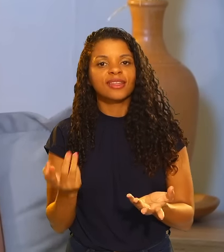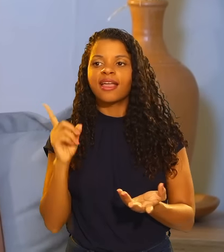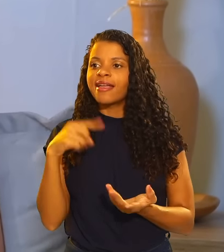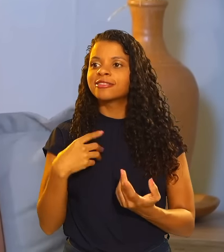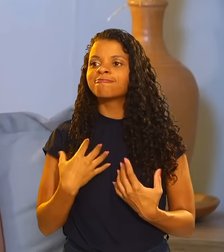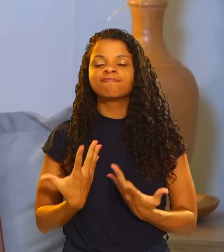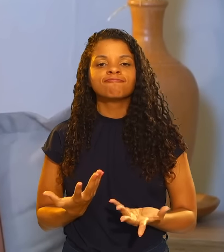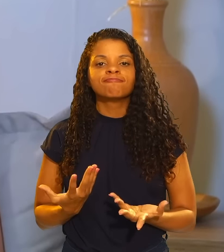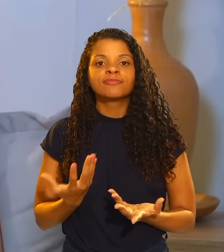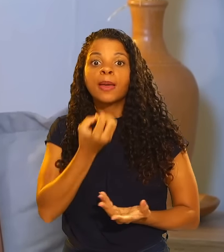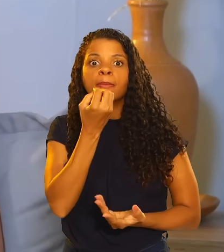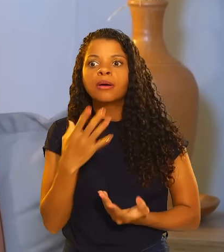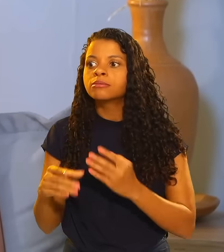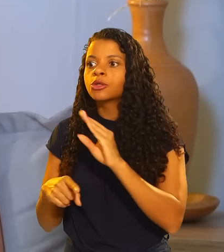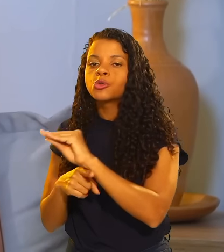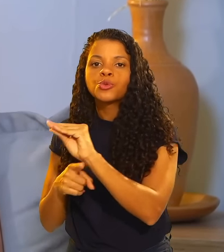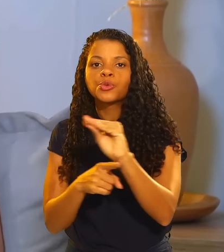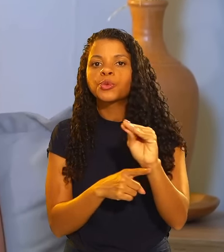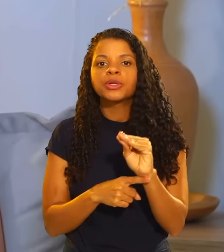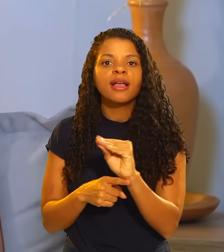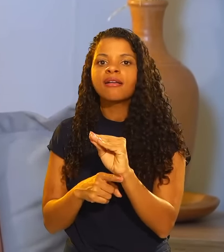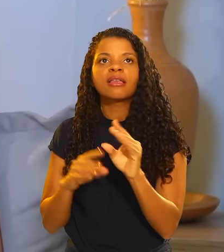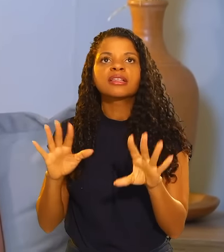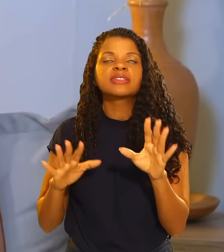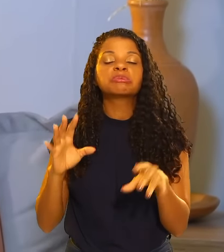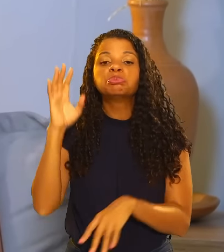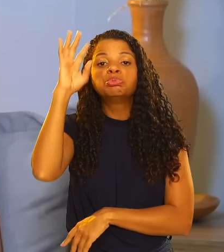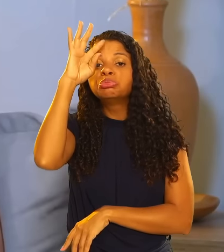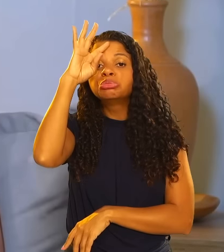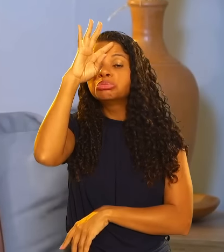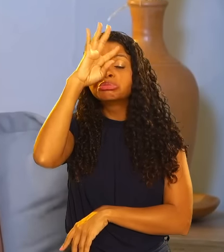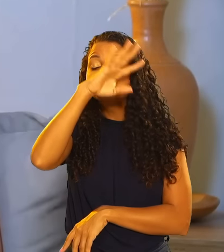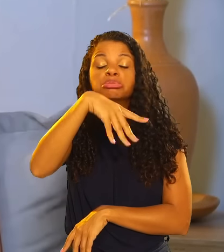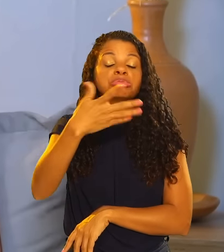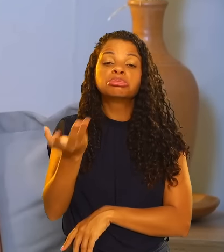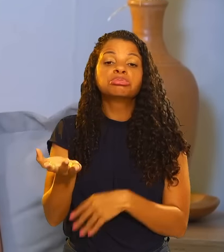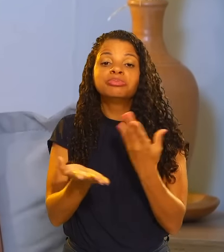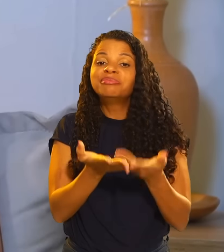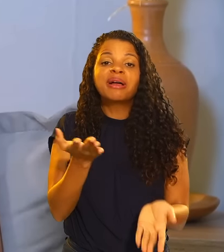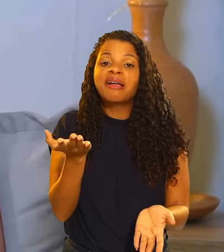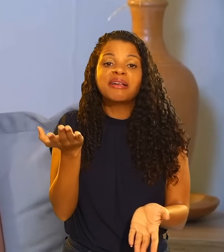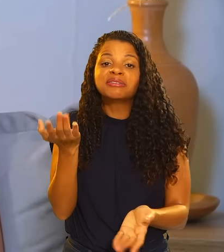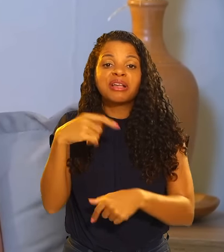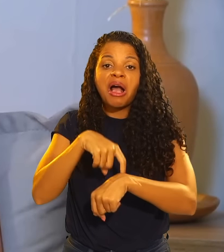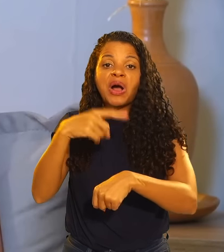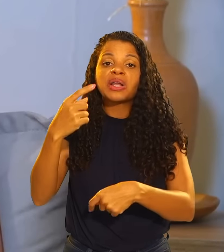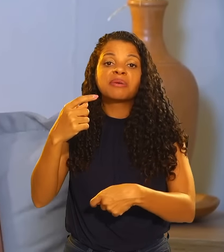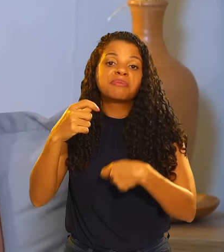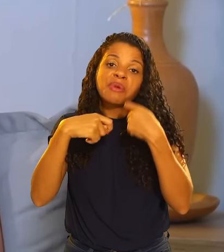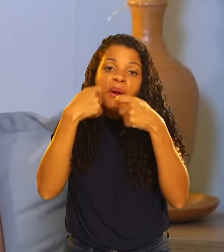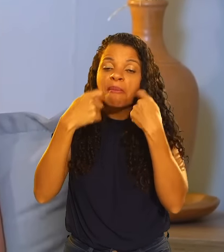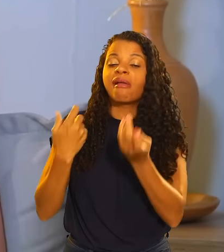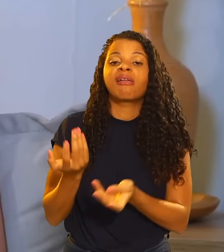outro, que você realmente se esquece da sua própria alimentação, da água. E isso acontecia com Jesus.